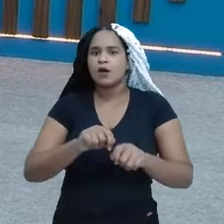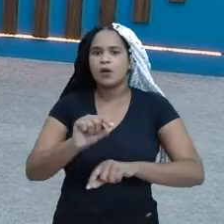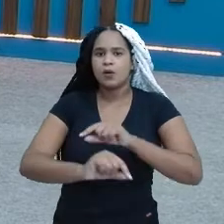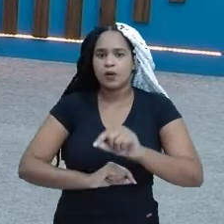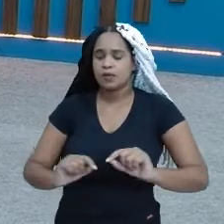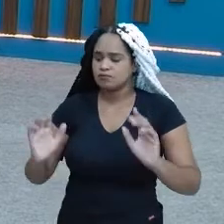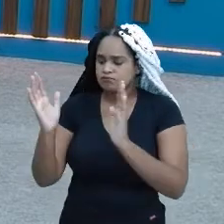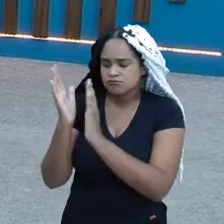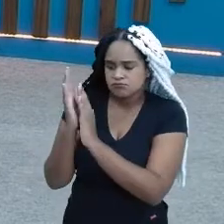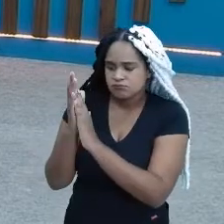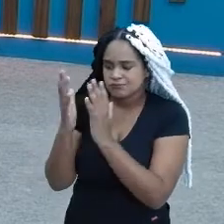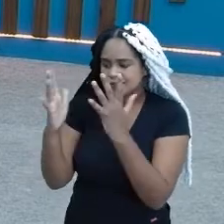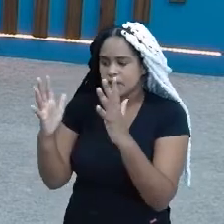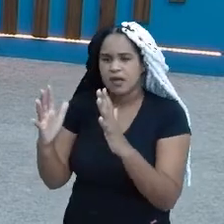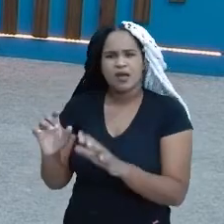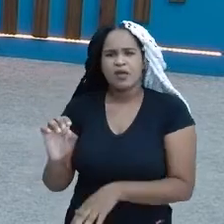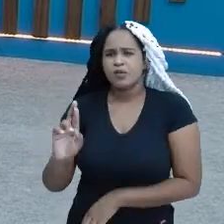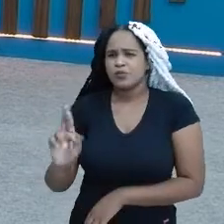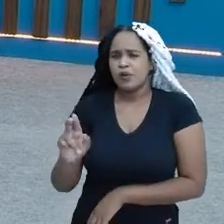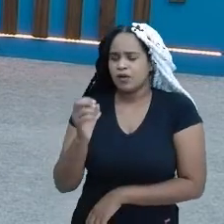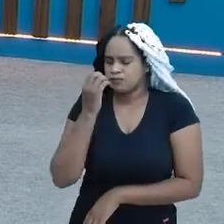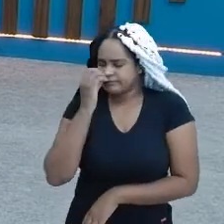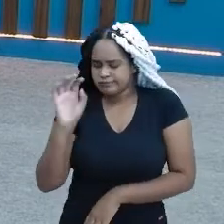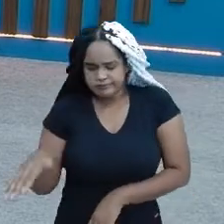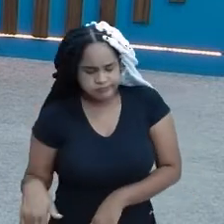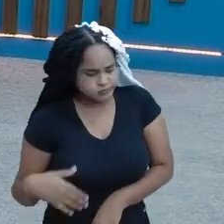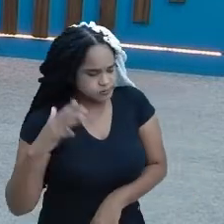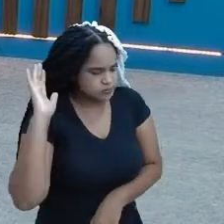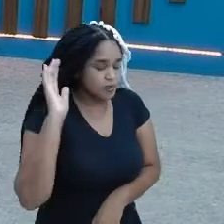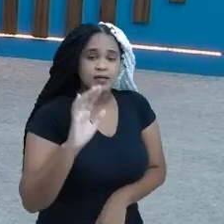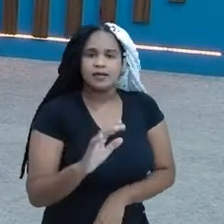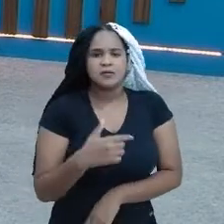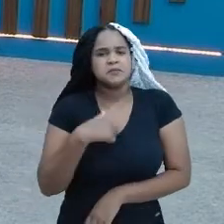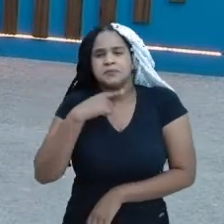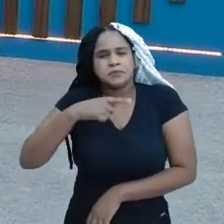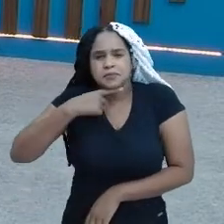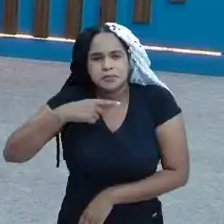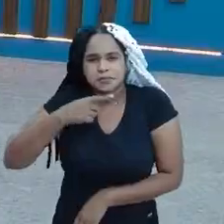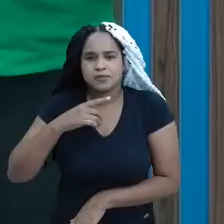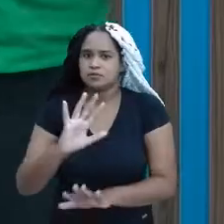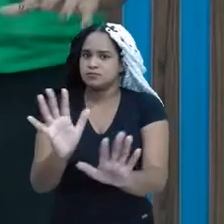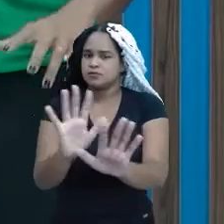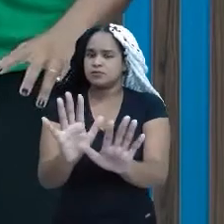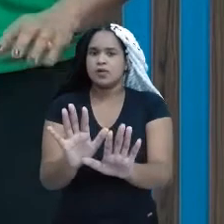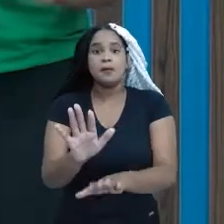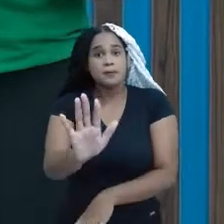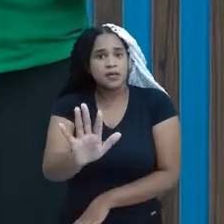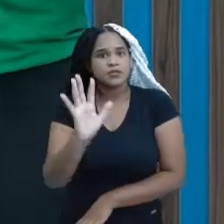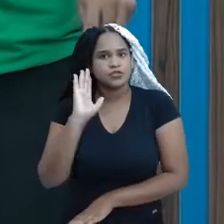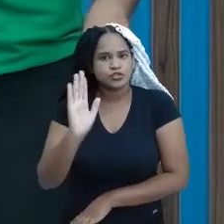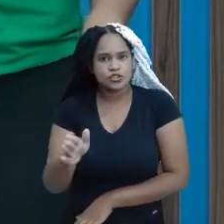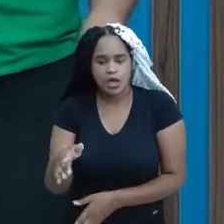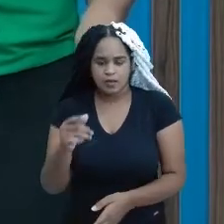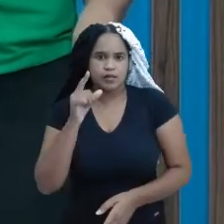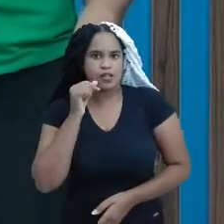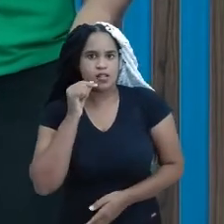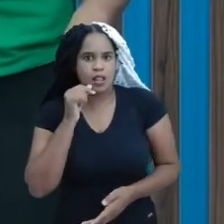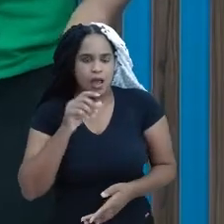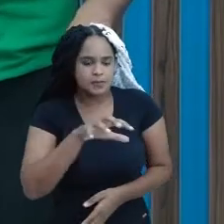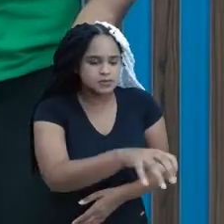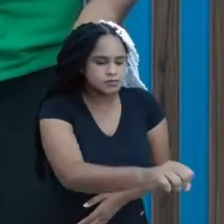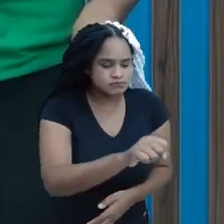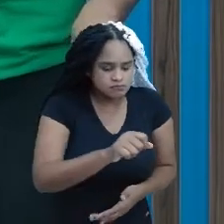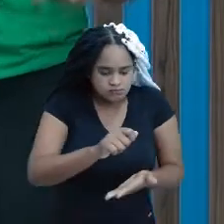passar em branco. Até, eita, mas ele não conseguiu fazer nada, professora. Mas ele pegou o lápis da bolsa, que ele